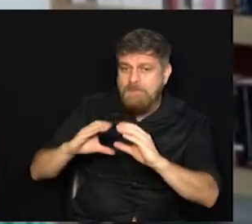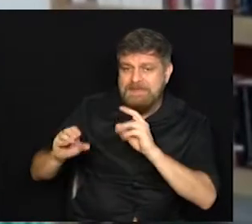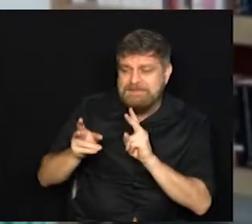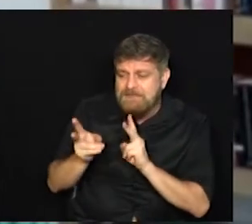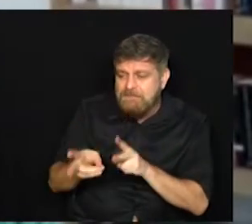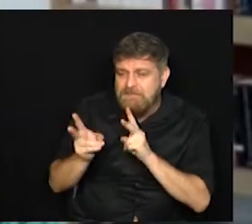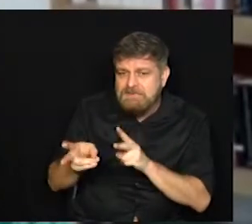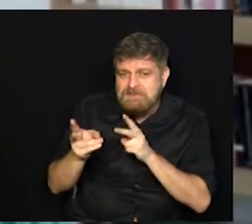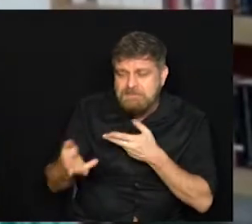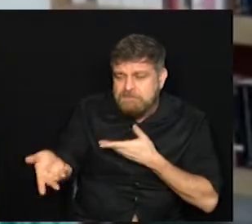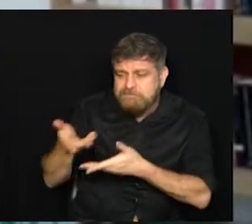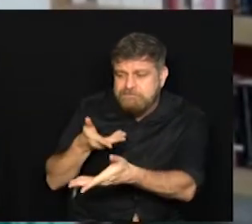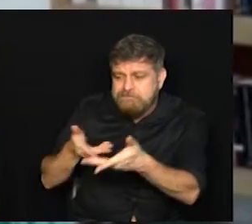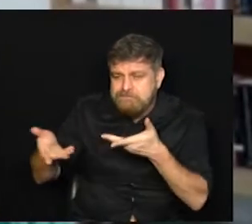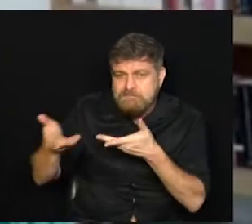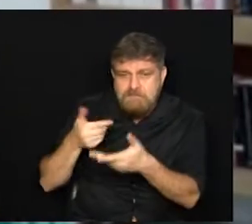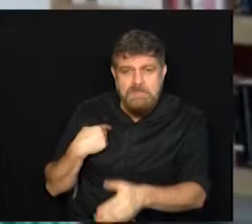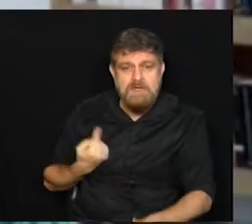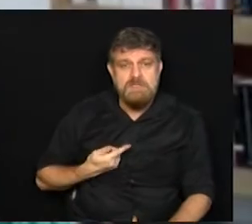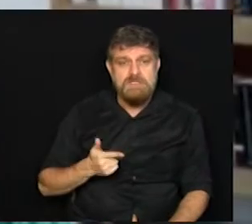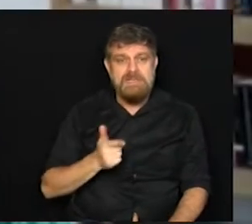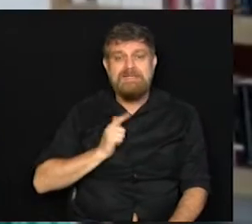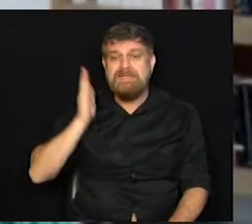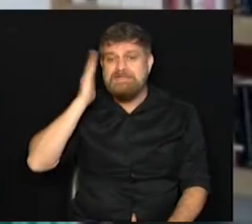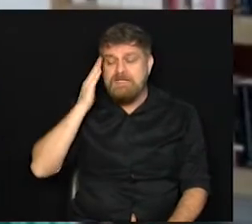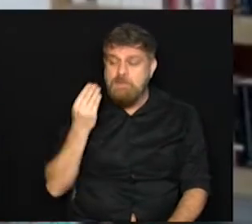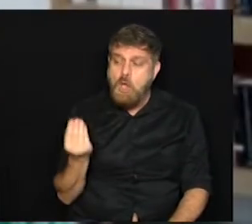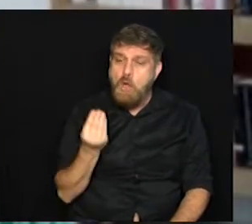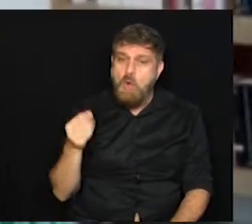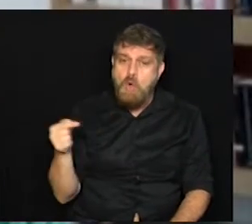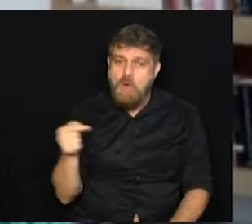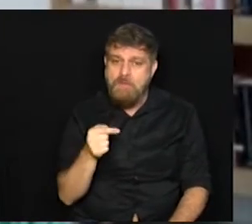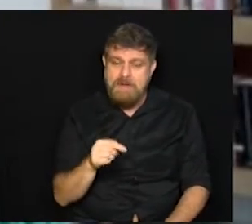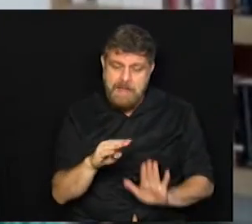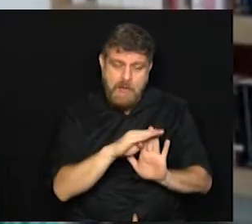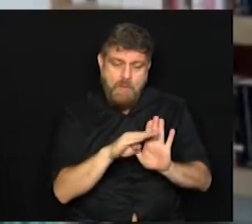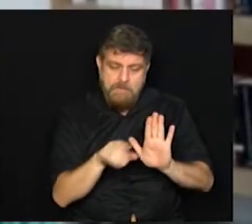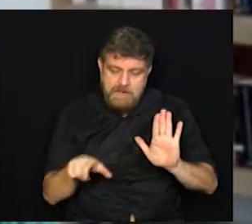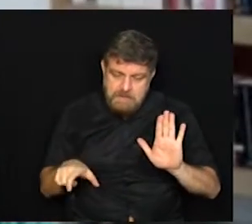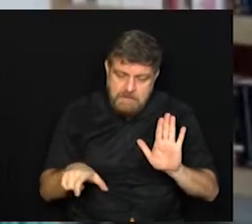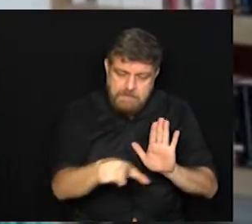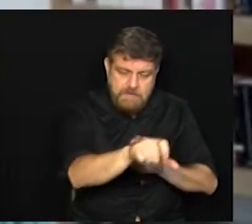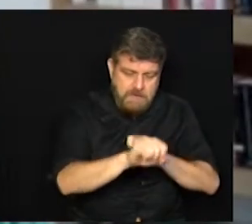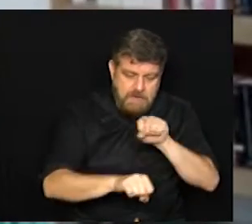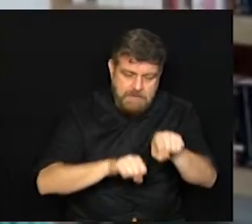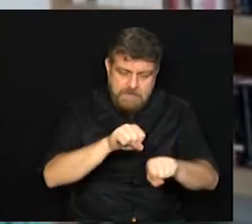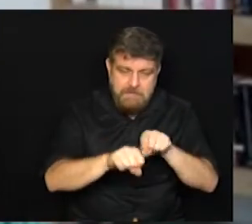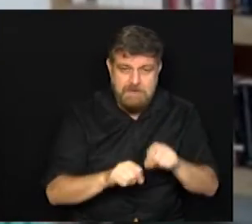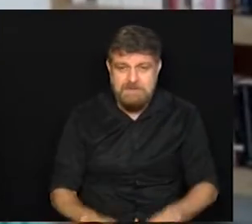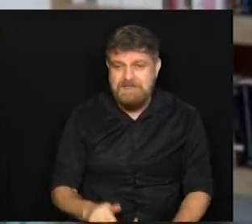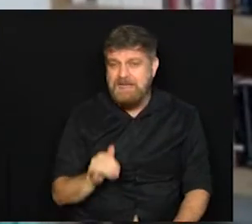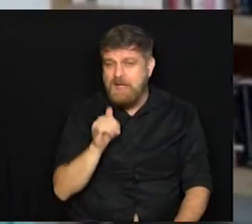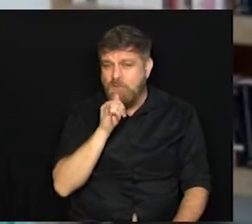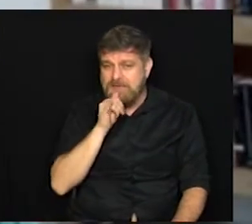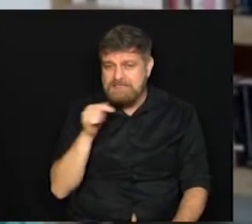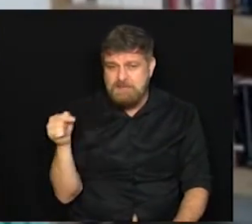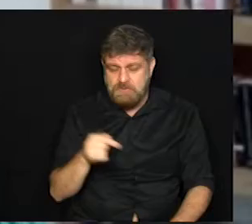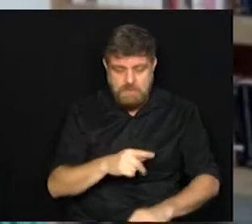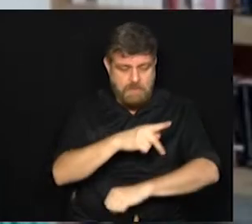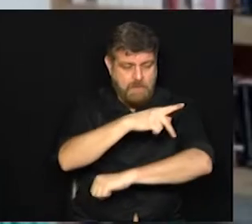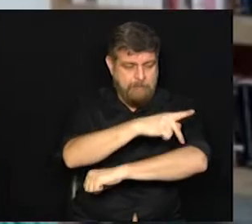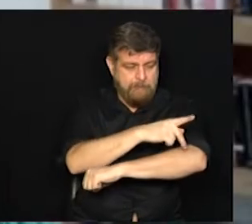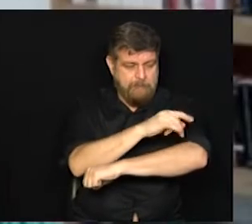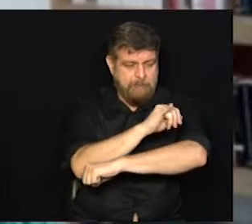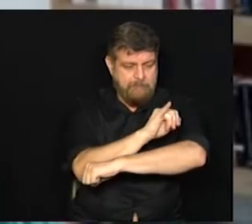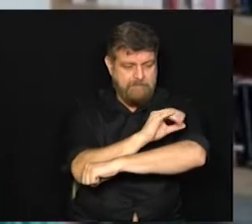e ter acesso aos planos das ciclovias. No caso do Pissarrão, que eu acho que foi uma iniciativa super importante